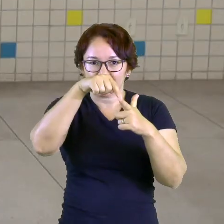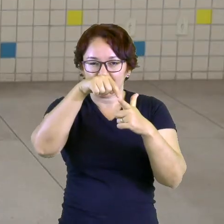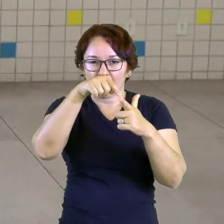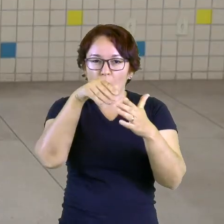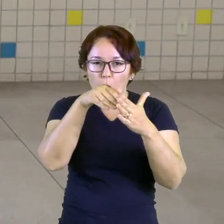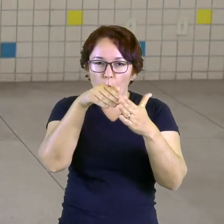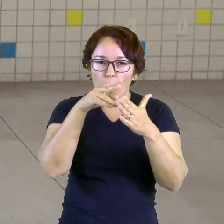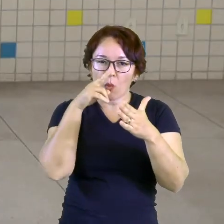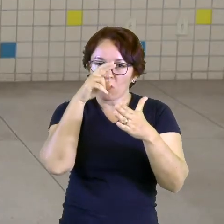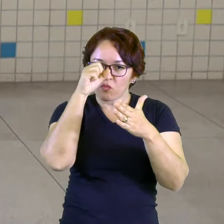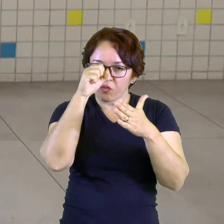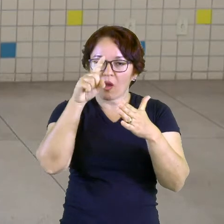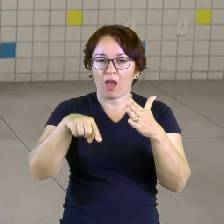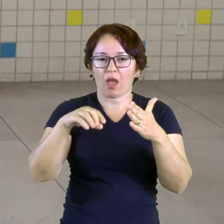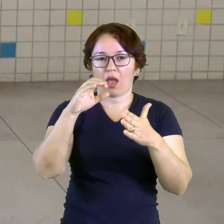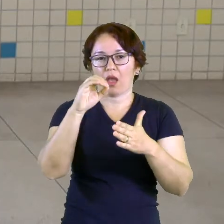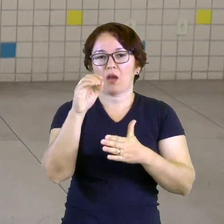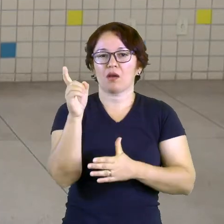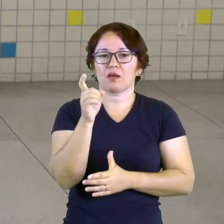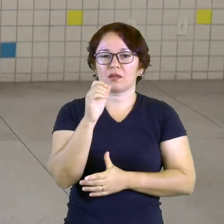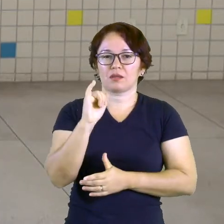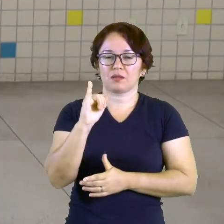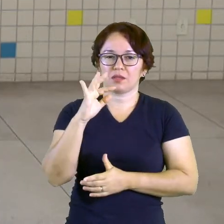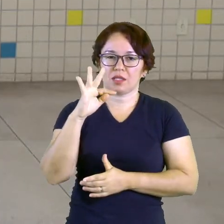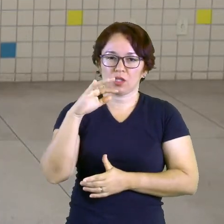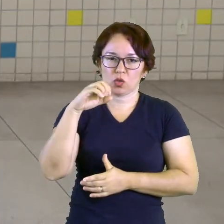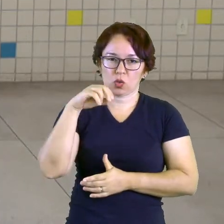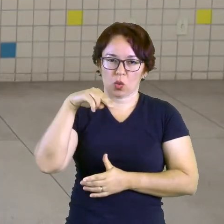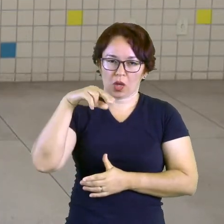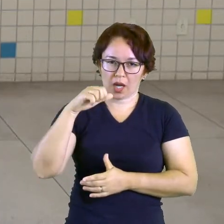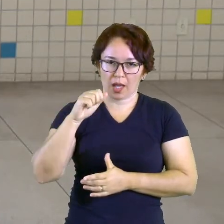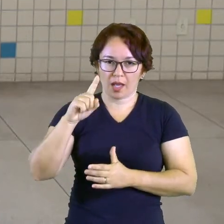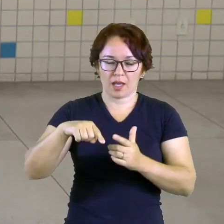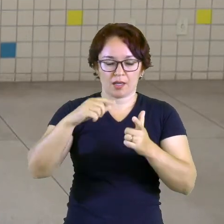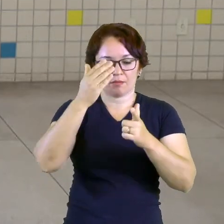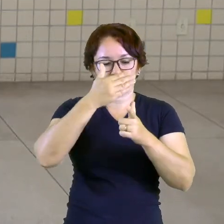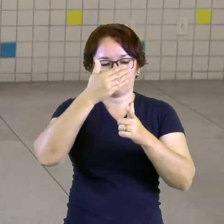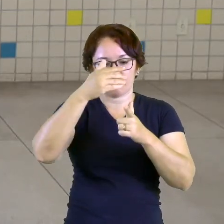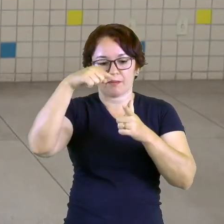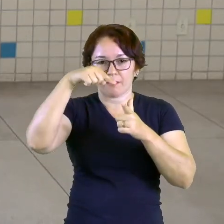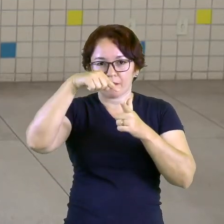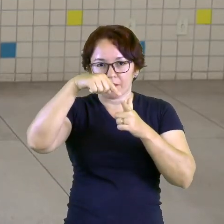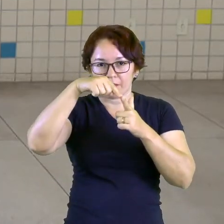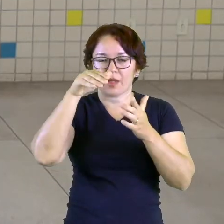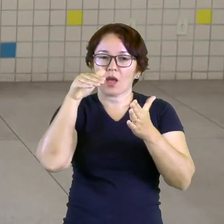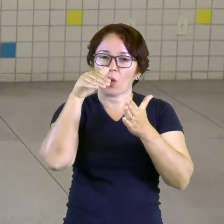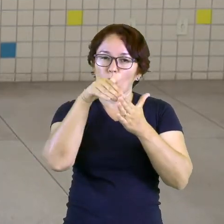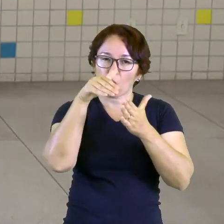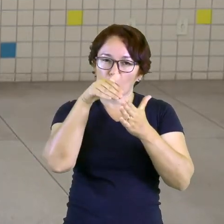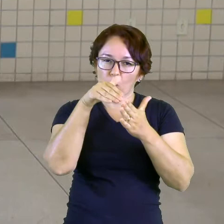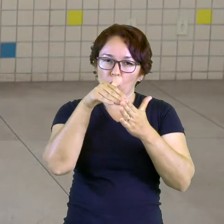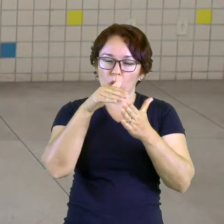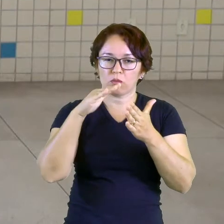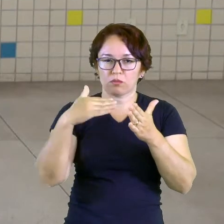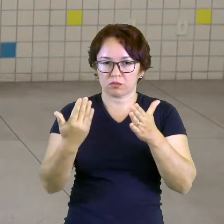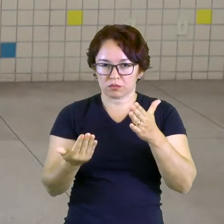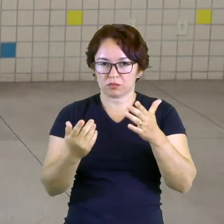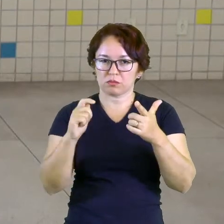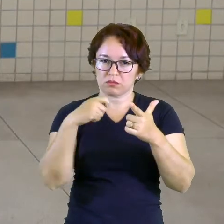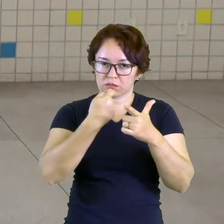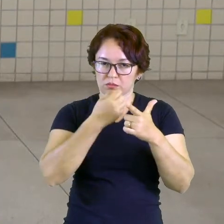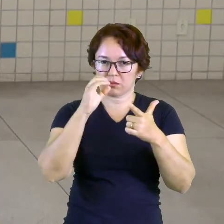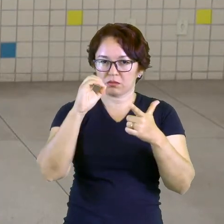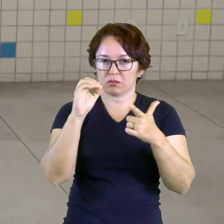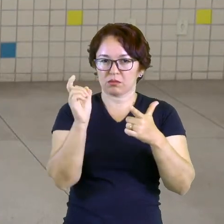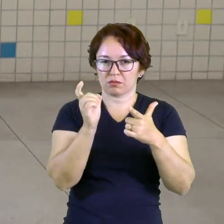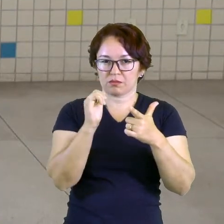Então, sempre que a última sílaba for a sílaba tônica, aquela palavrinha ela vai ser classificada